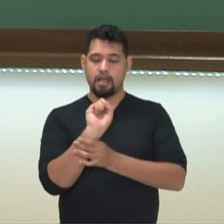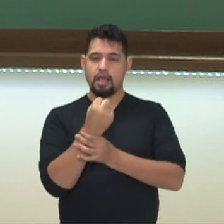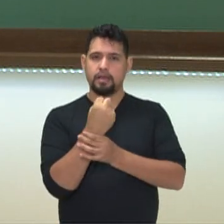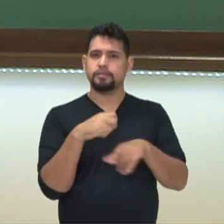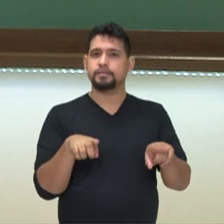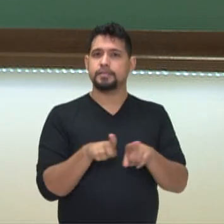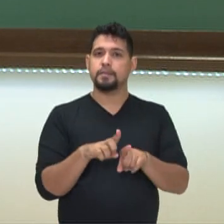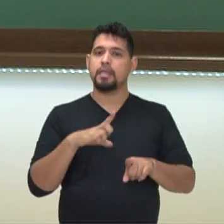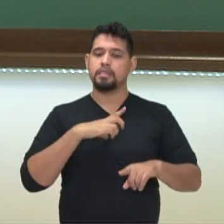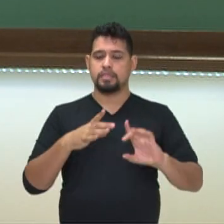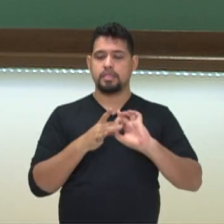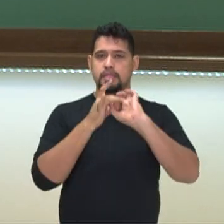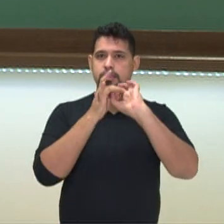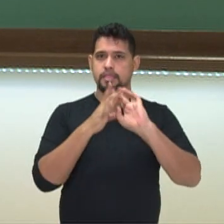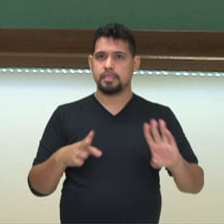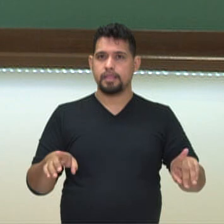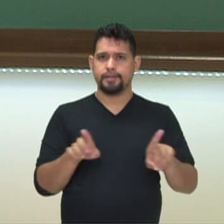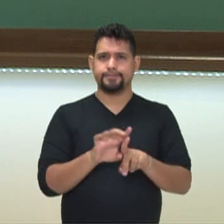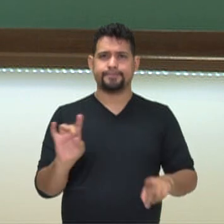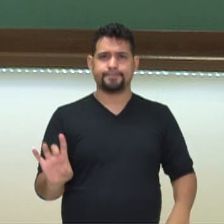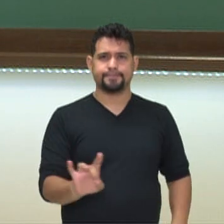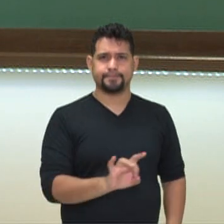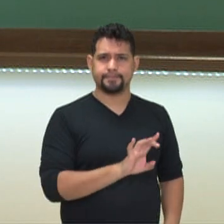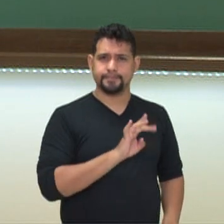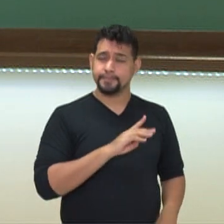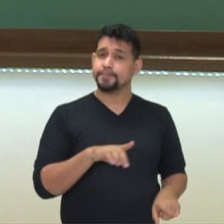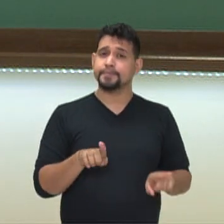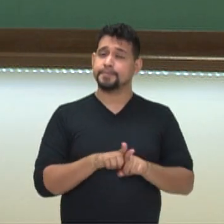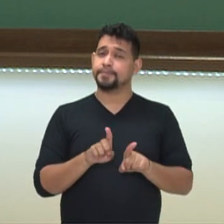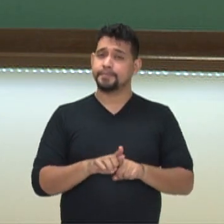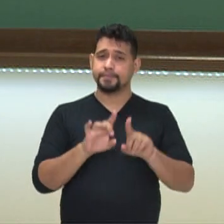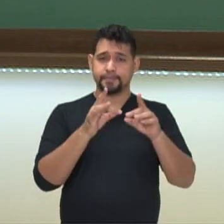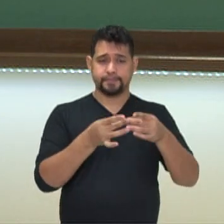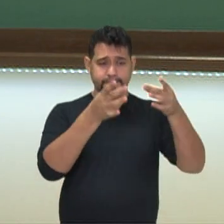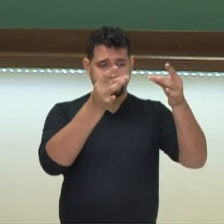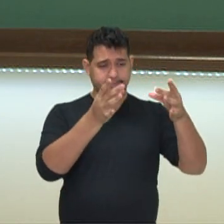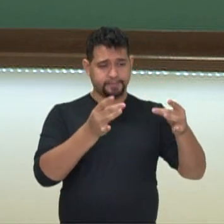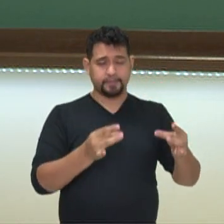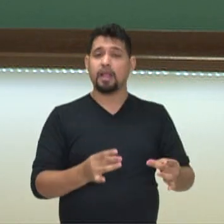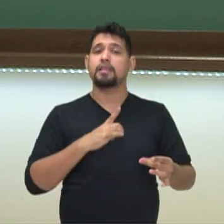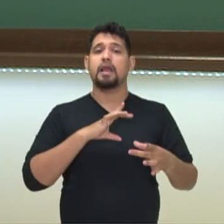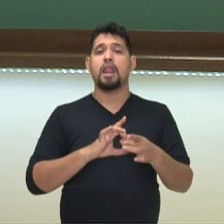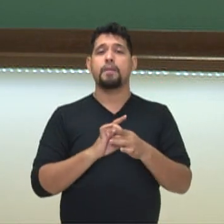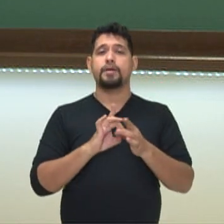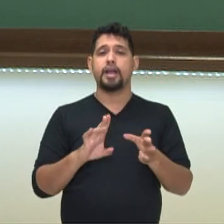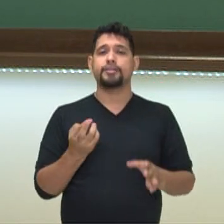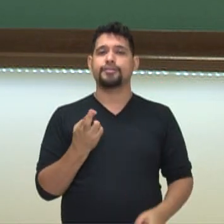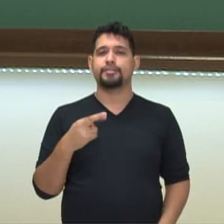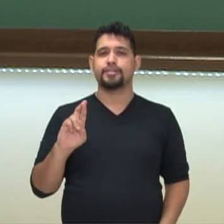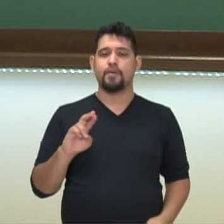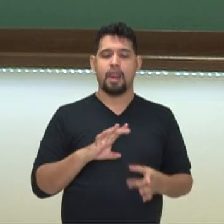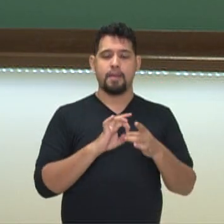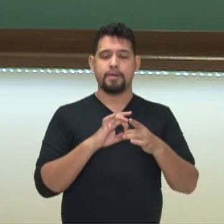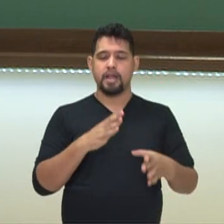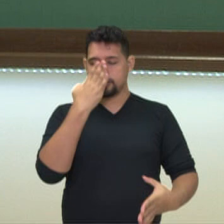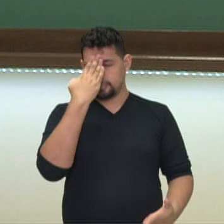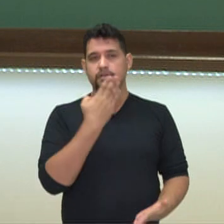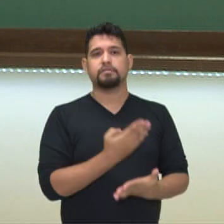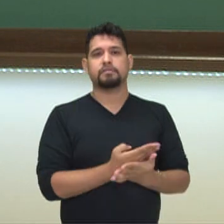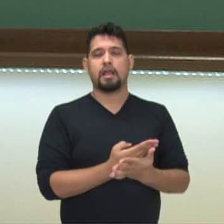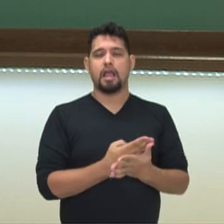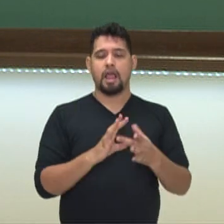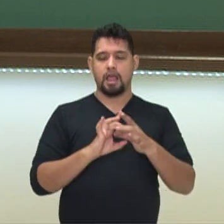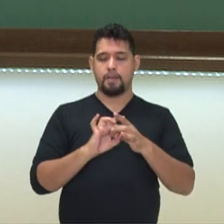garantia das liberdades individuais. E dentro delas, a liberdade religiosa, a liberdade de crença,